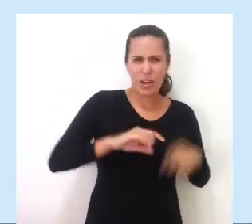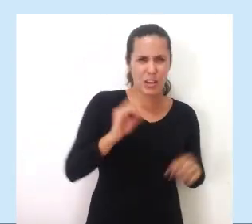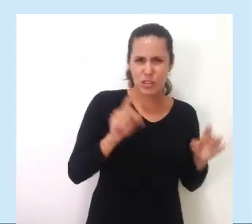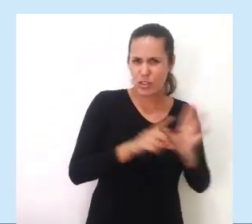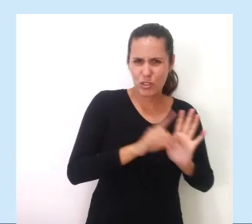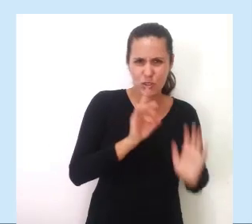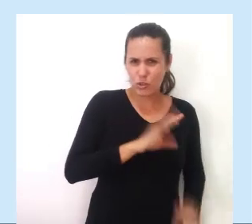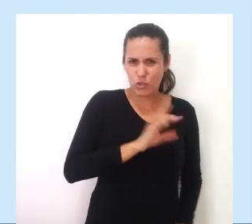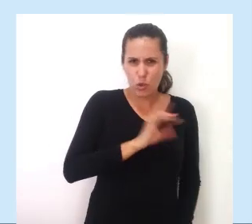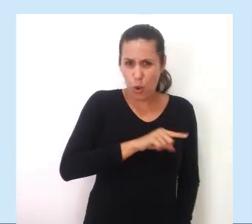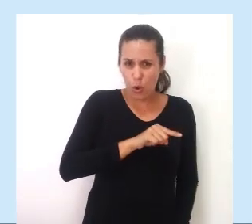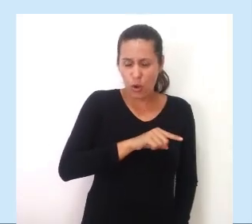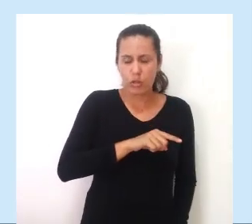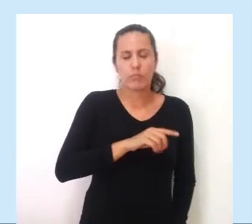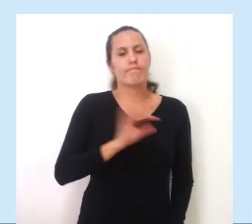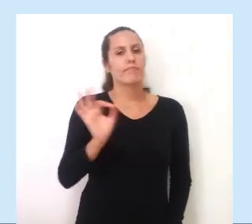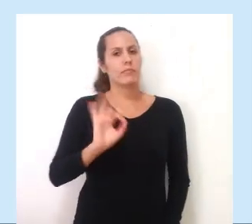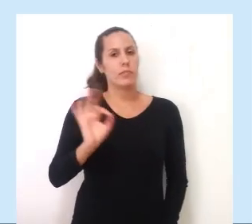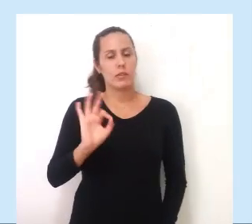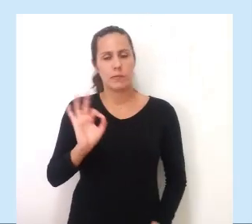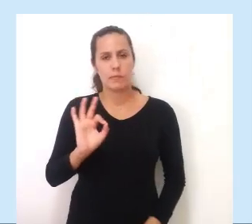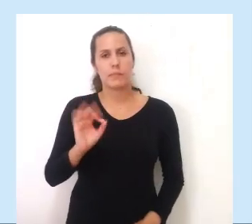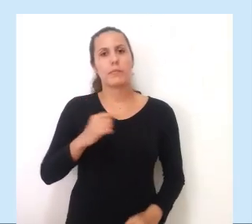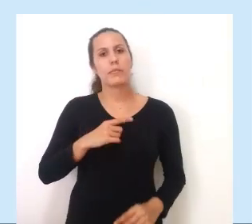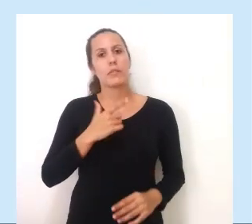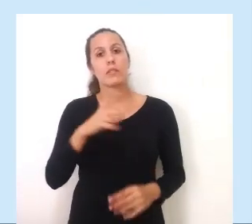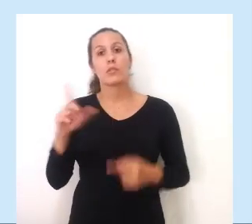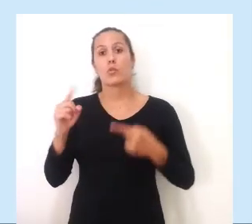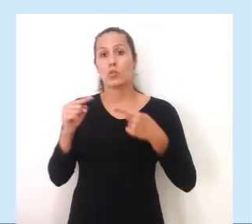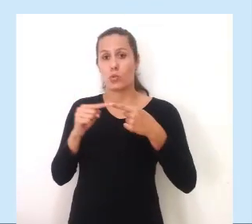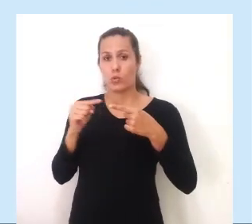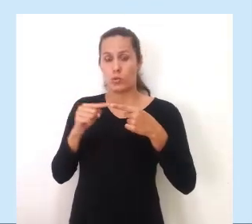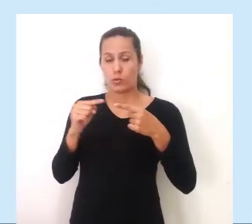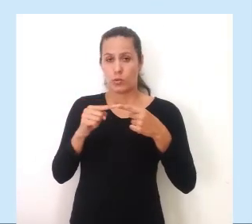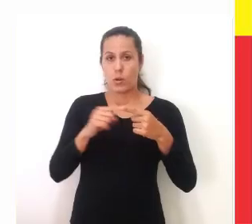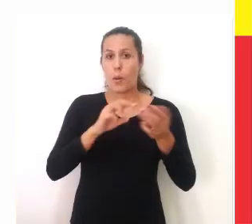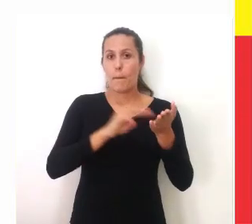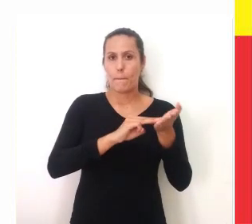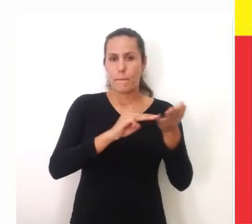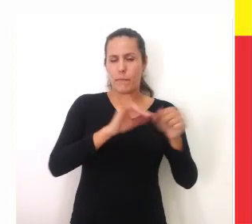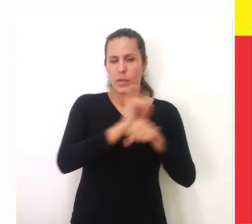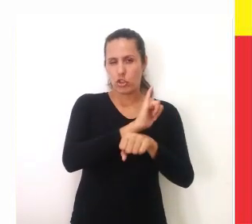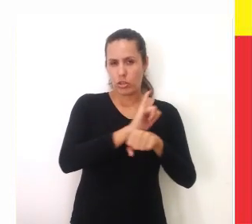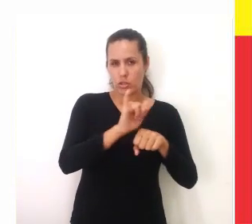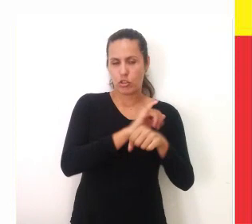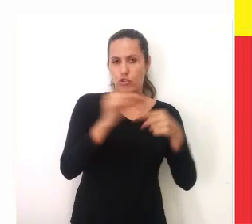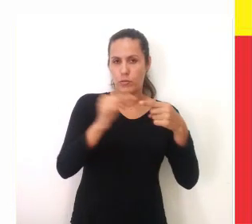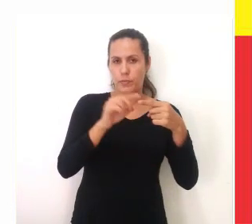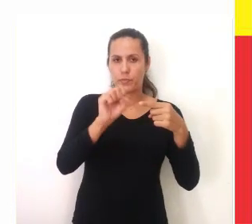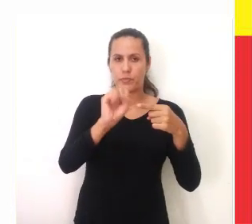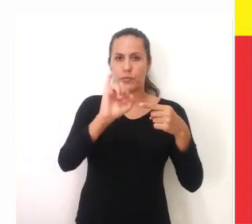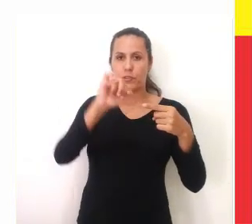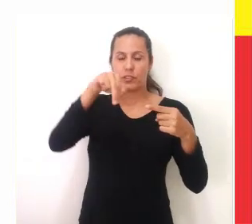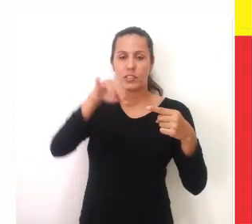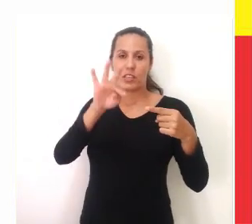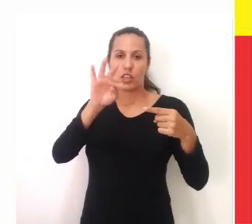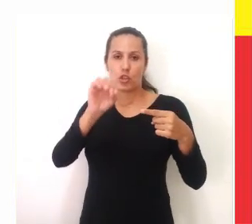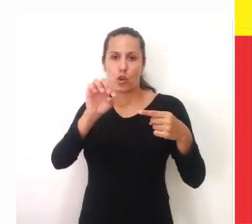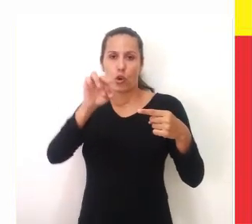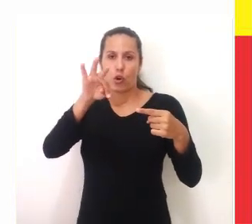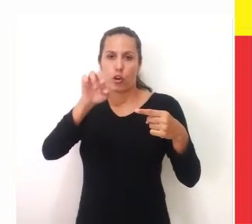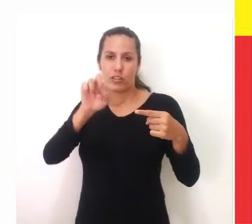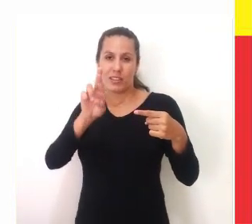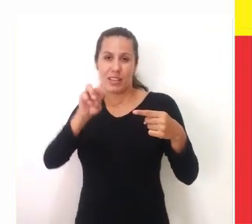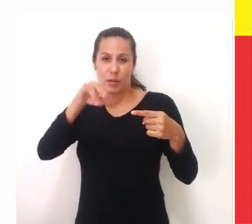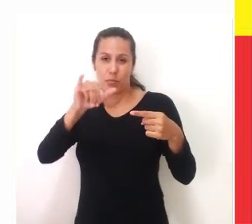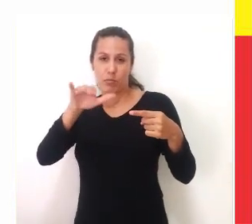dias? Não. No método sintotérmico, eu também posso